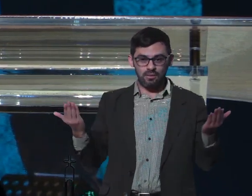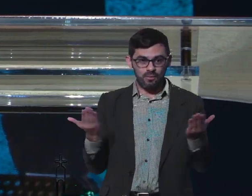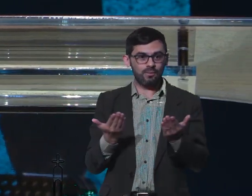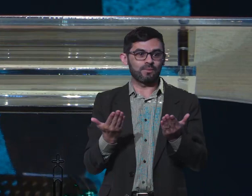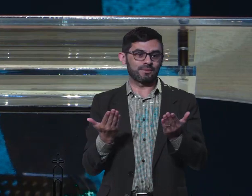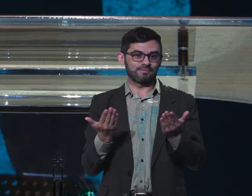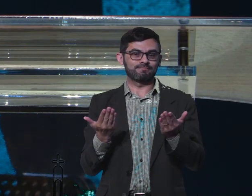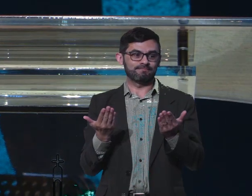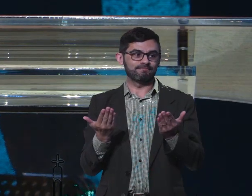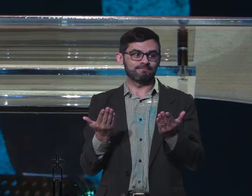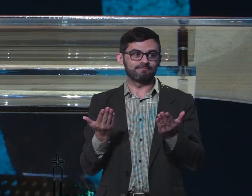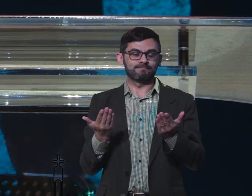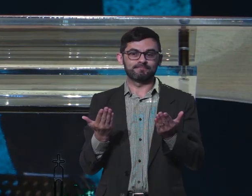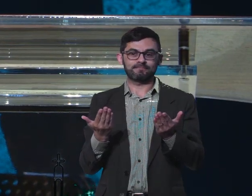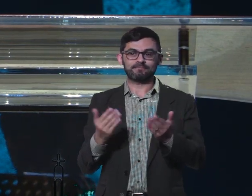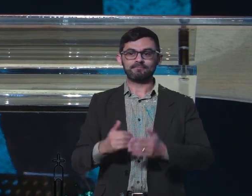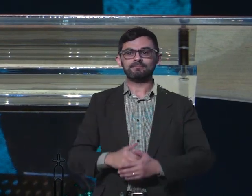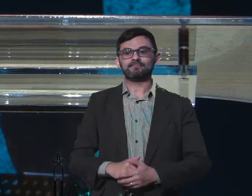agora.